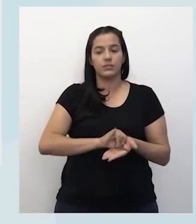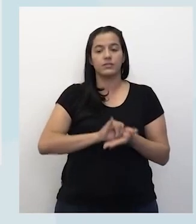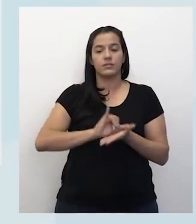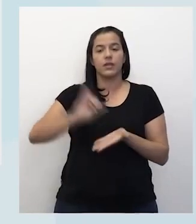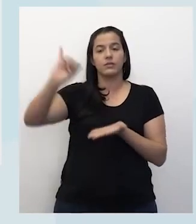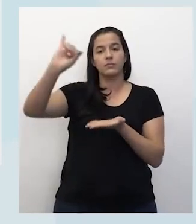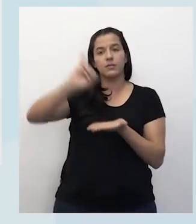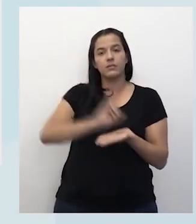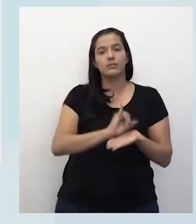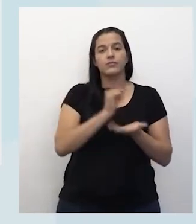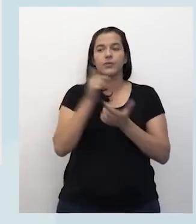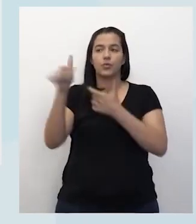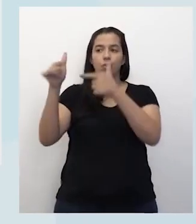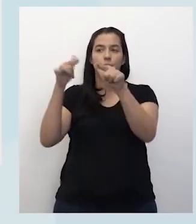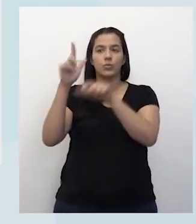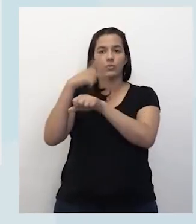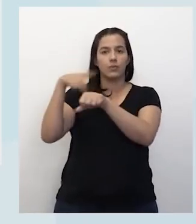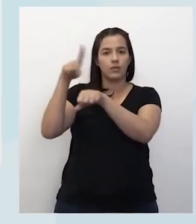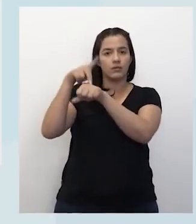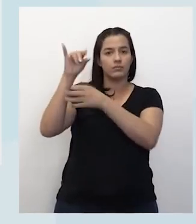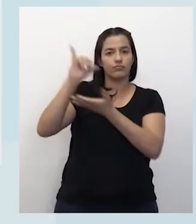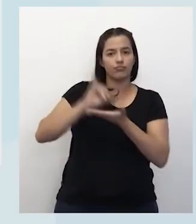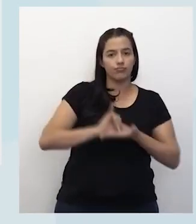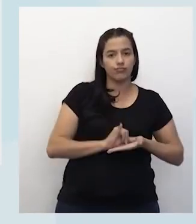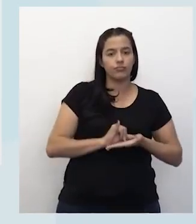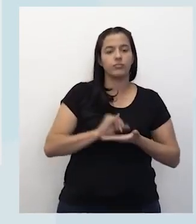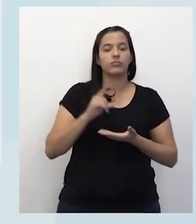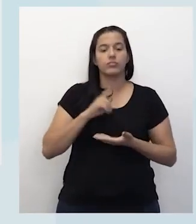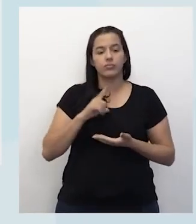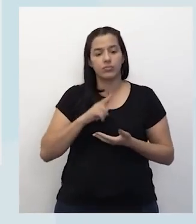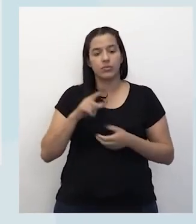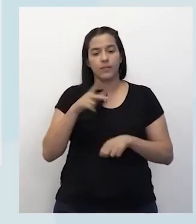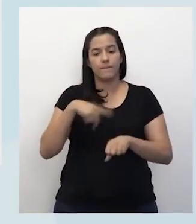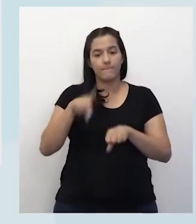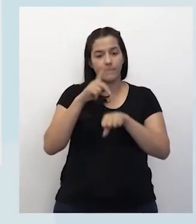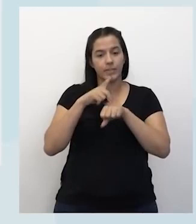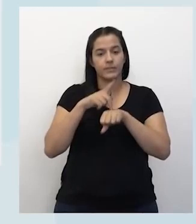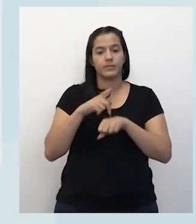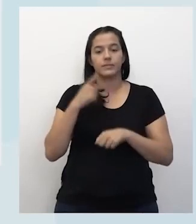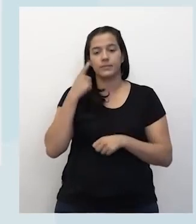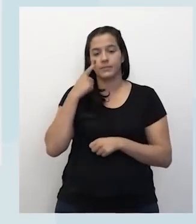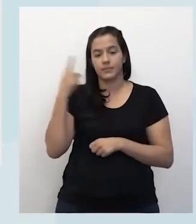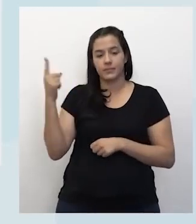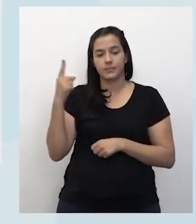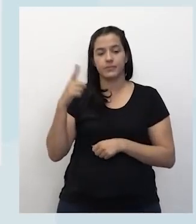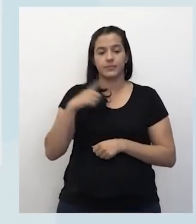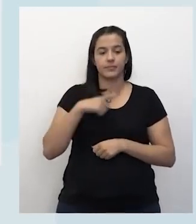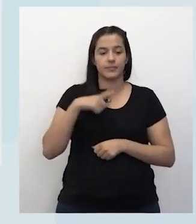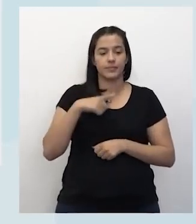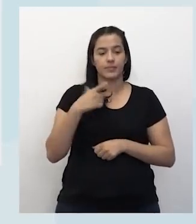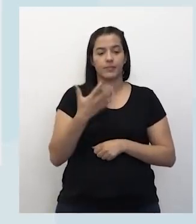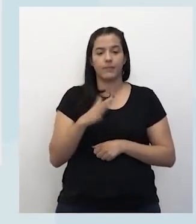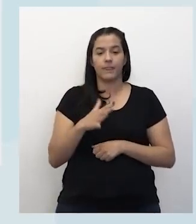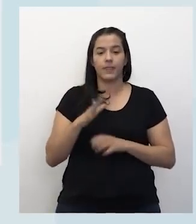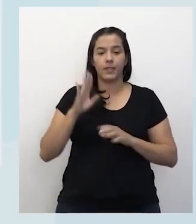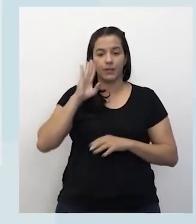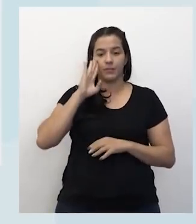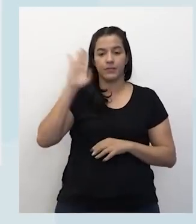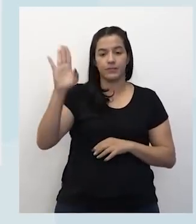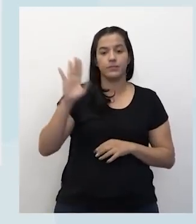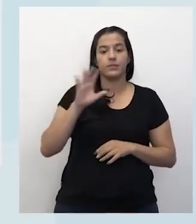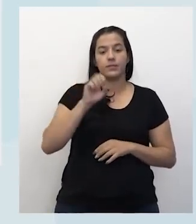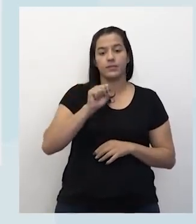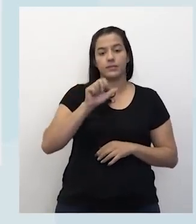aí que a gente acaba falando muito. Então, número de refugiados por país de origem, né? Então aí no caso aparece em destaque a